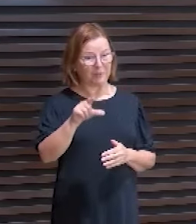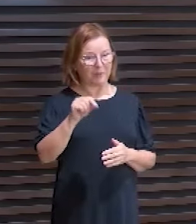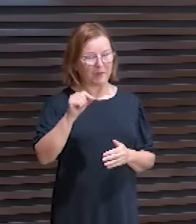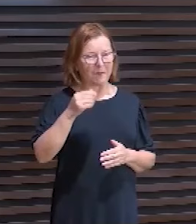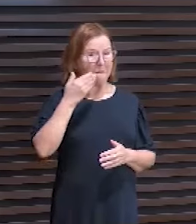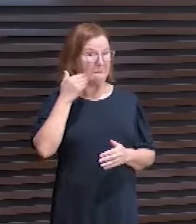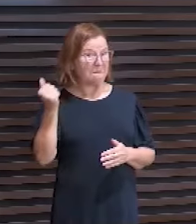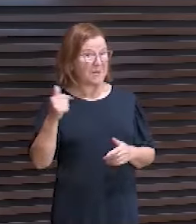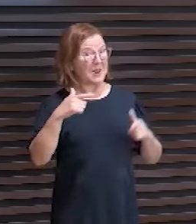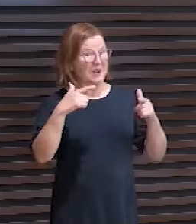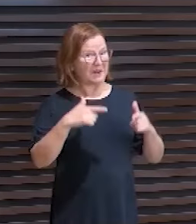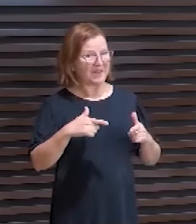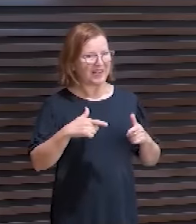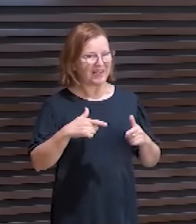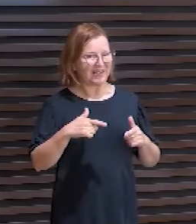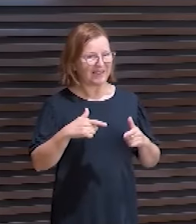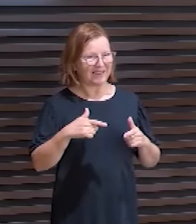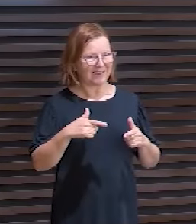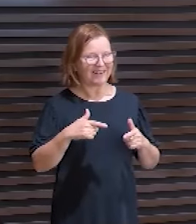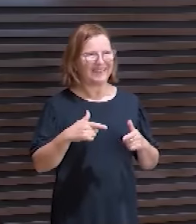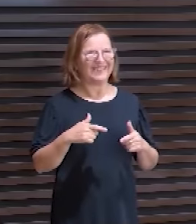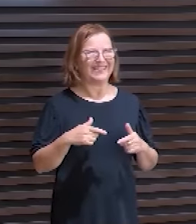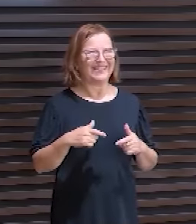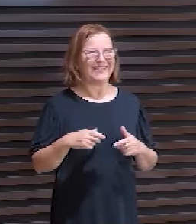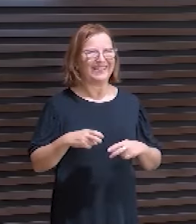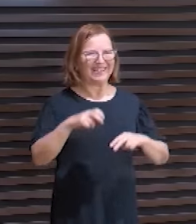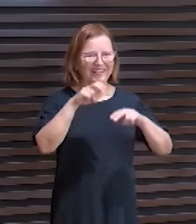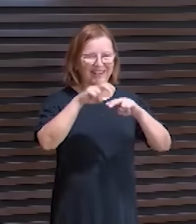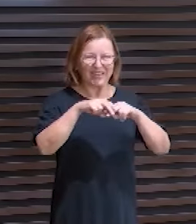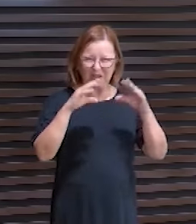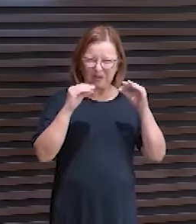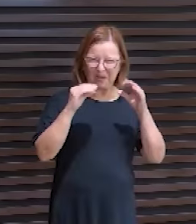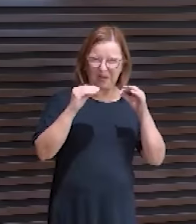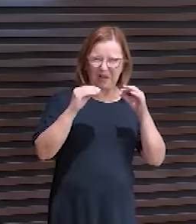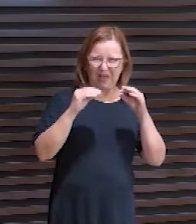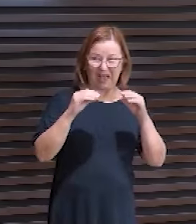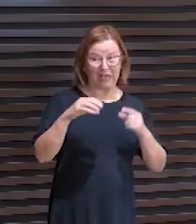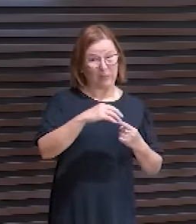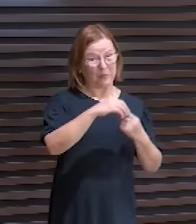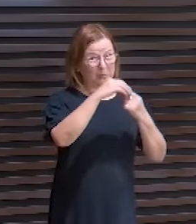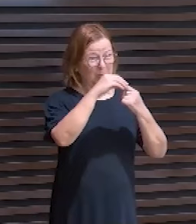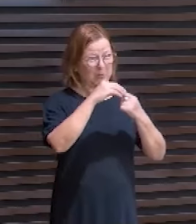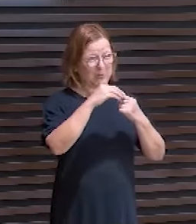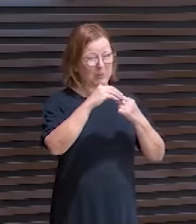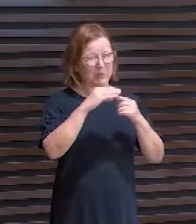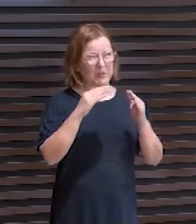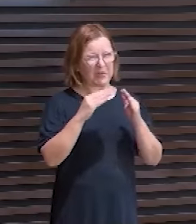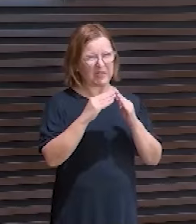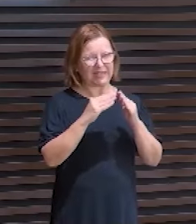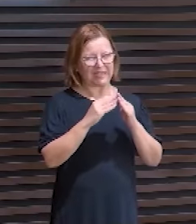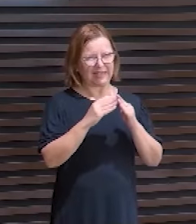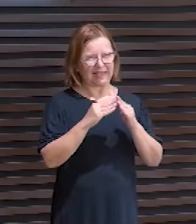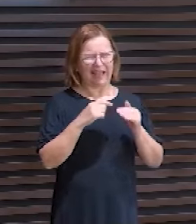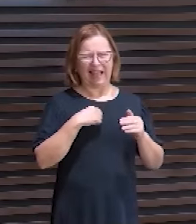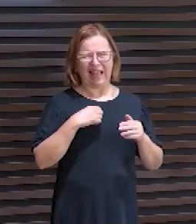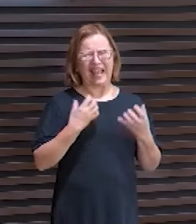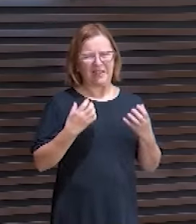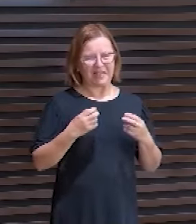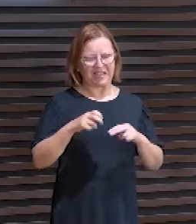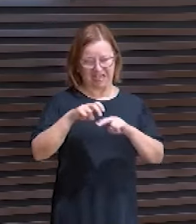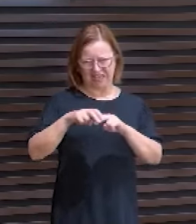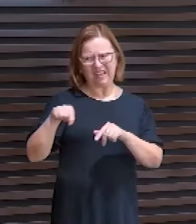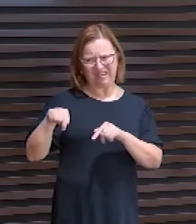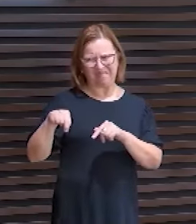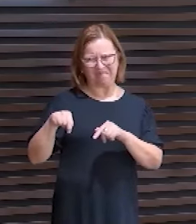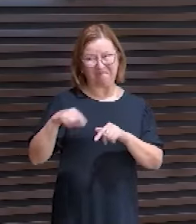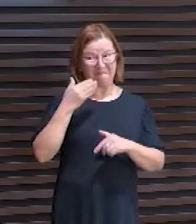escolhe logo a poltrona do dono da casa não eu quero sentar aqui porque é o melhor lugar às vezes você quer ficar